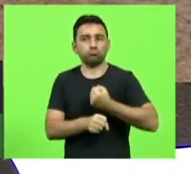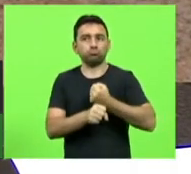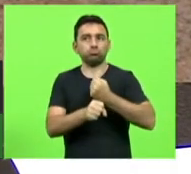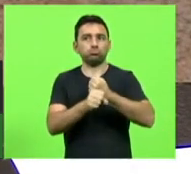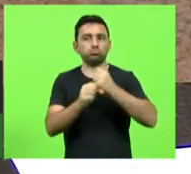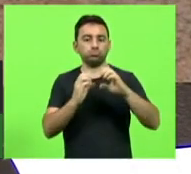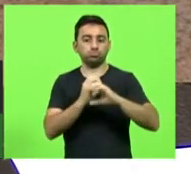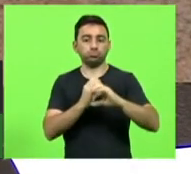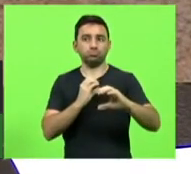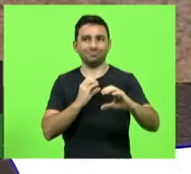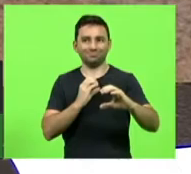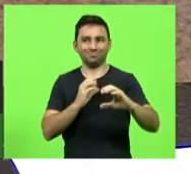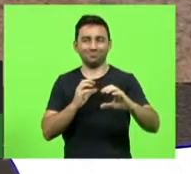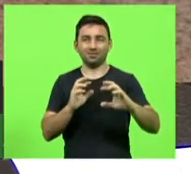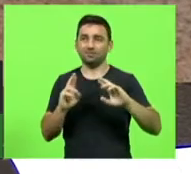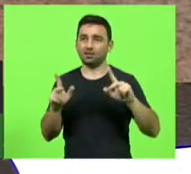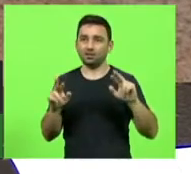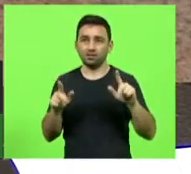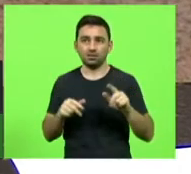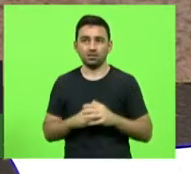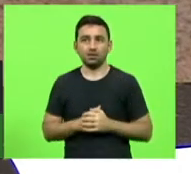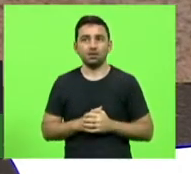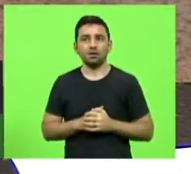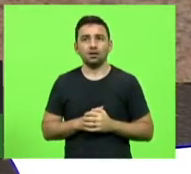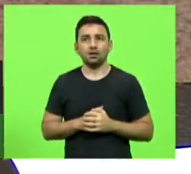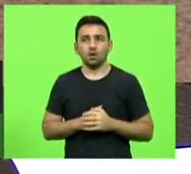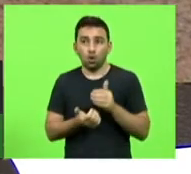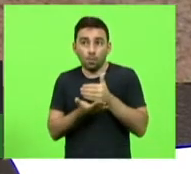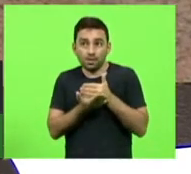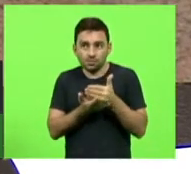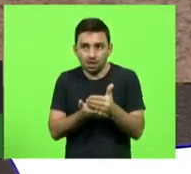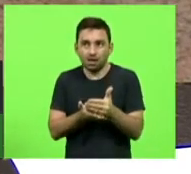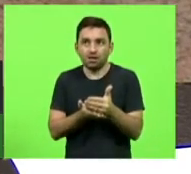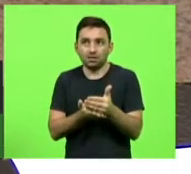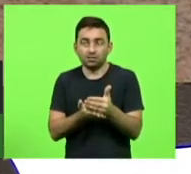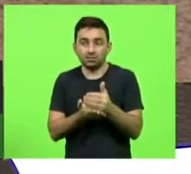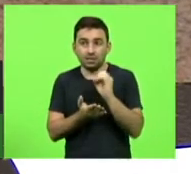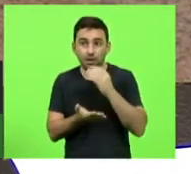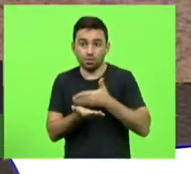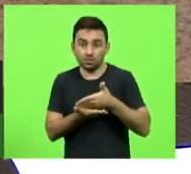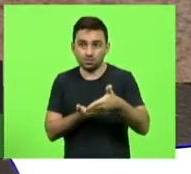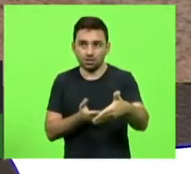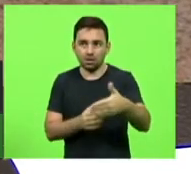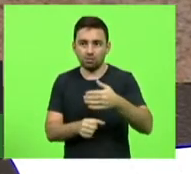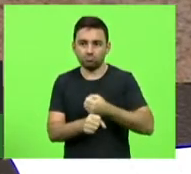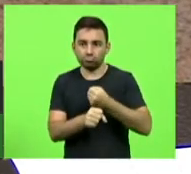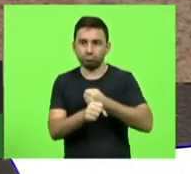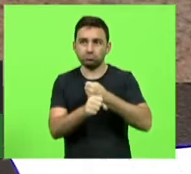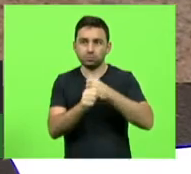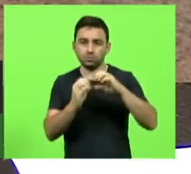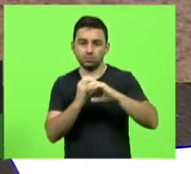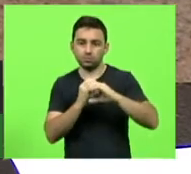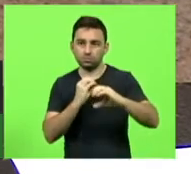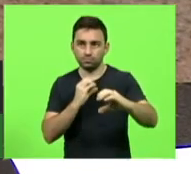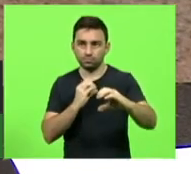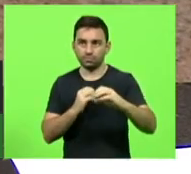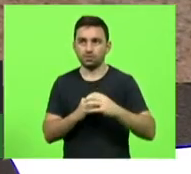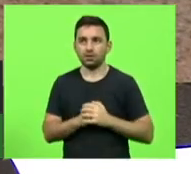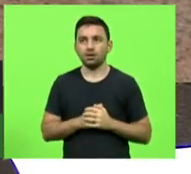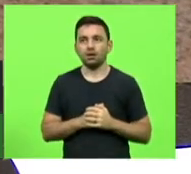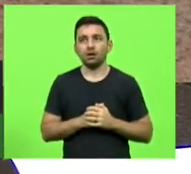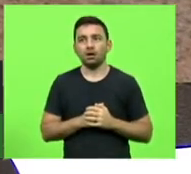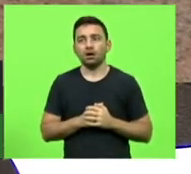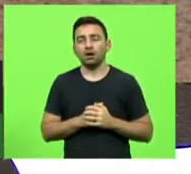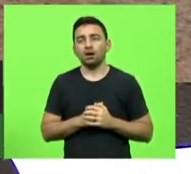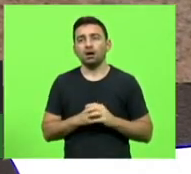custo diferenciado. Você instalar uma rede de esgoto, ela tem custo diferenciado da instalação de uma rede de esgoto. E você acaba,